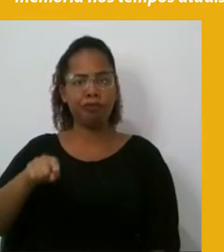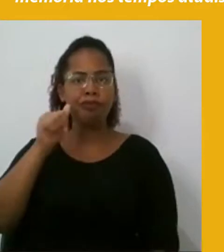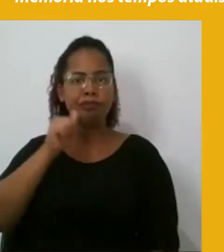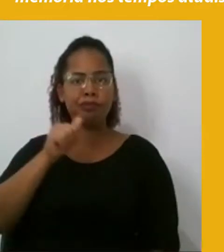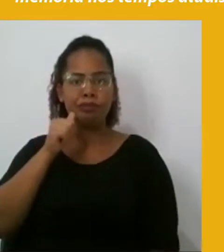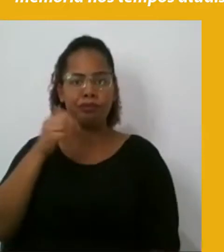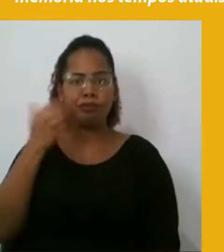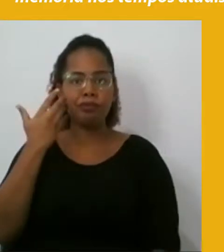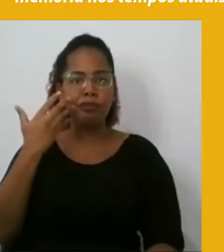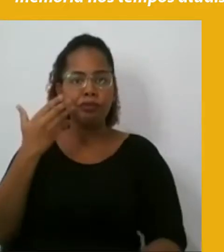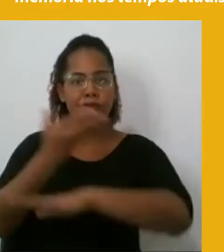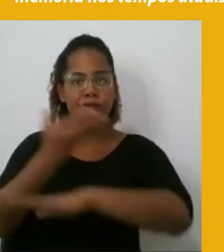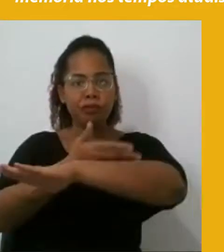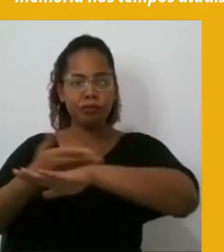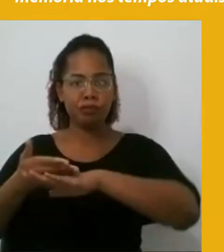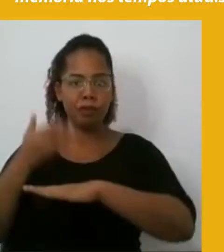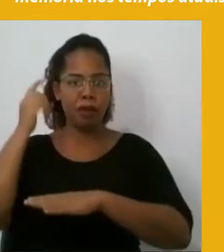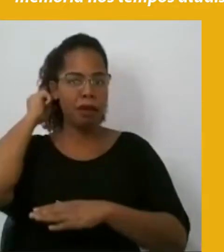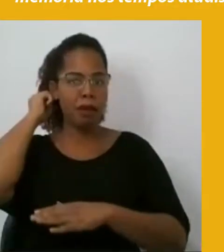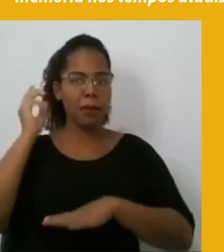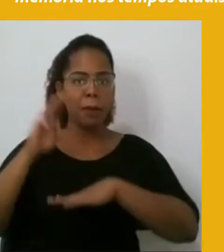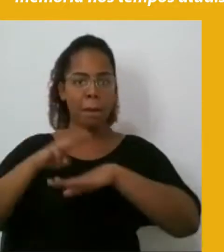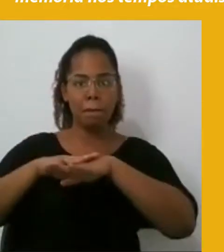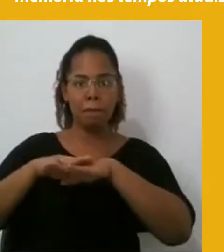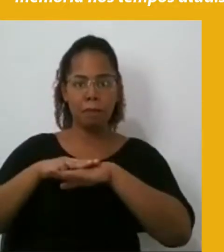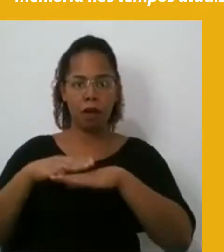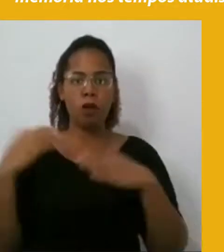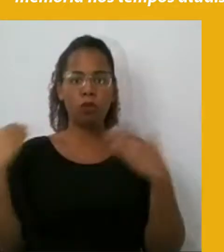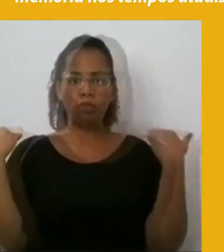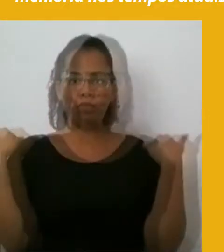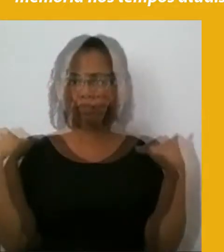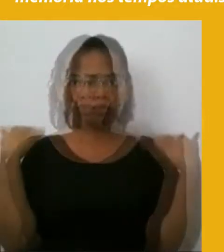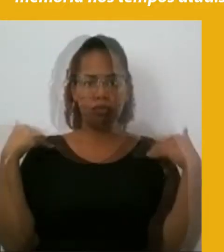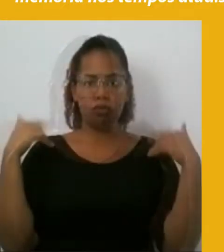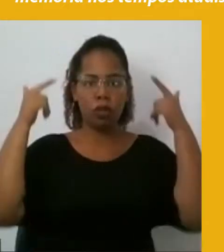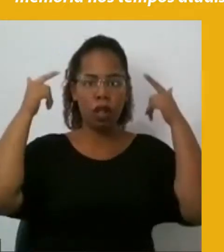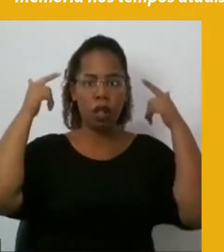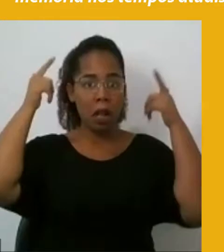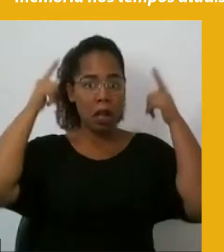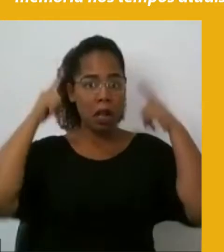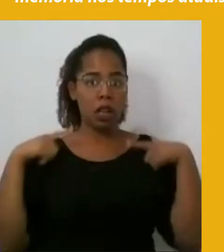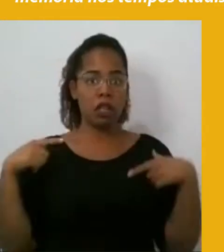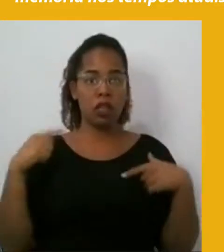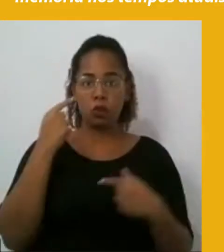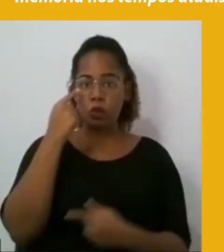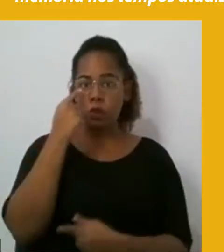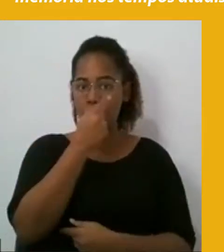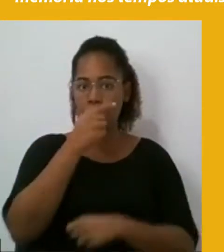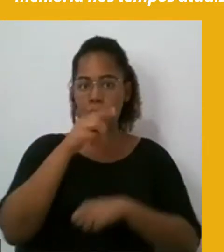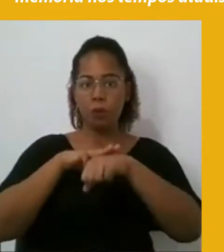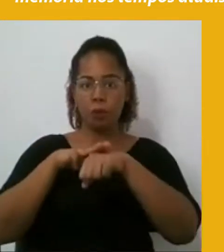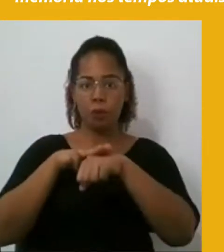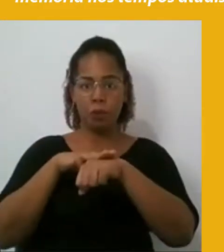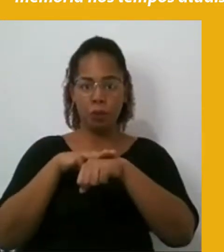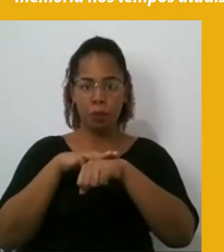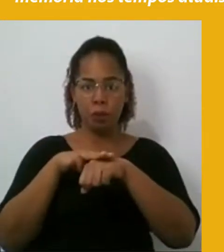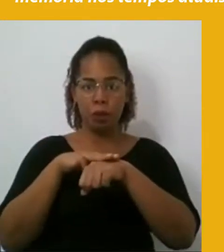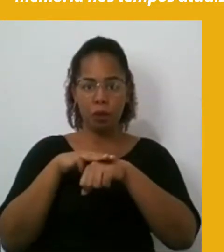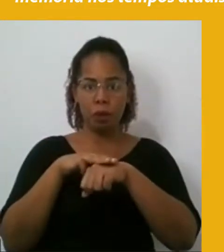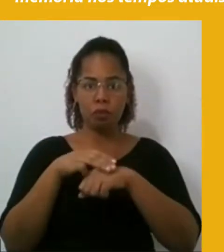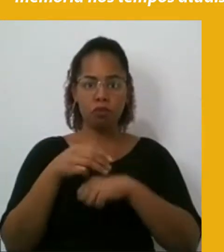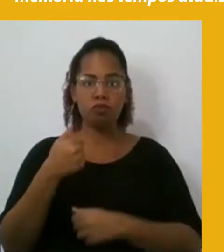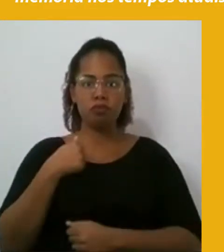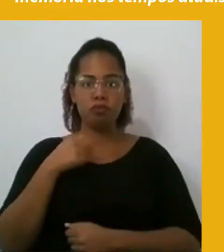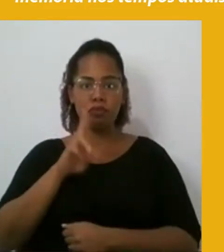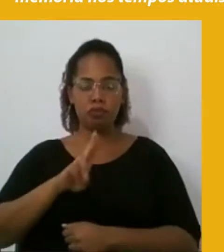abaixo do ombro. Eu estou cabelos lisos e olhos castanhos. Eu estou vestida com uma blusa de malha,